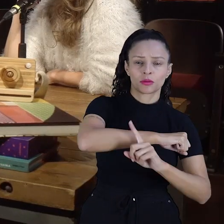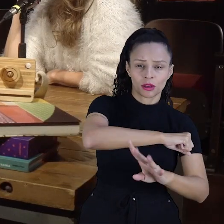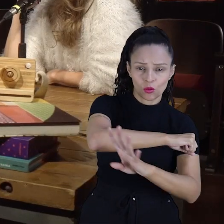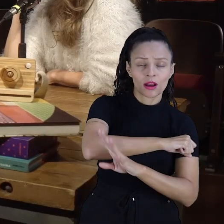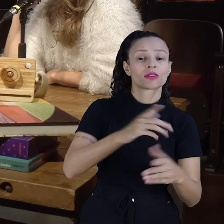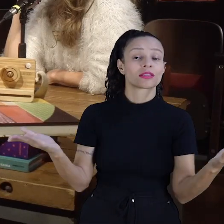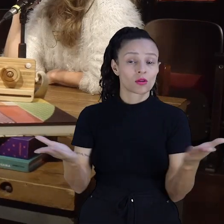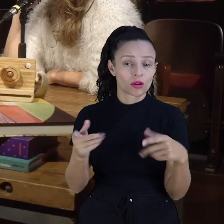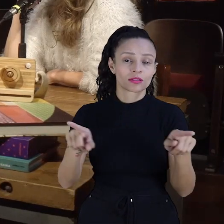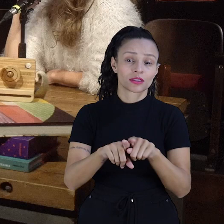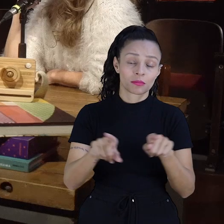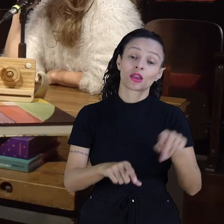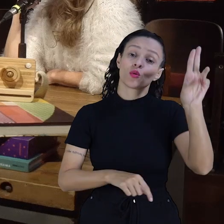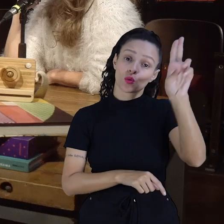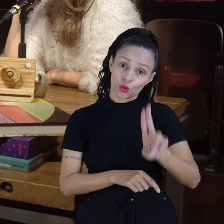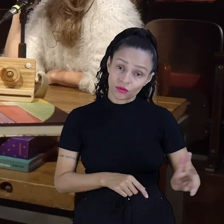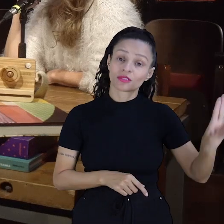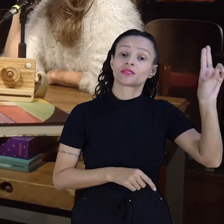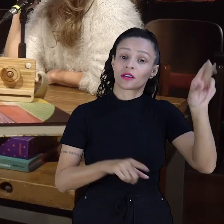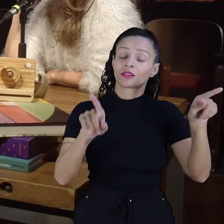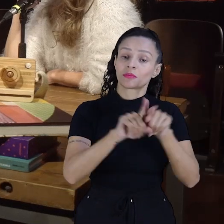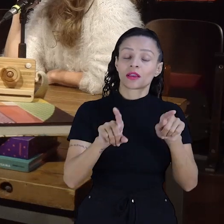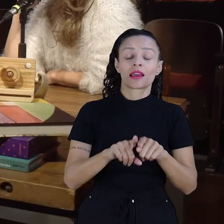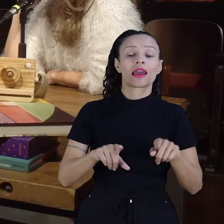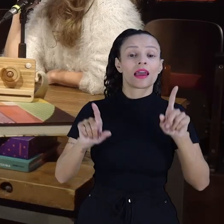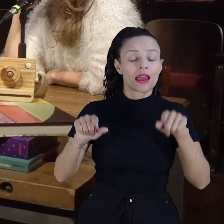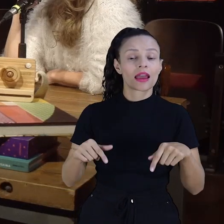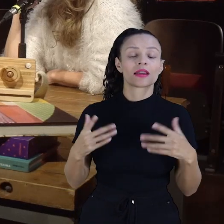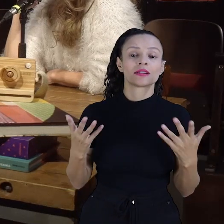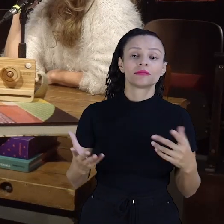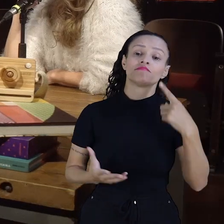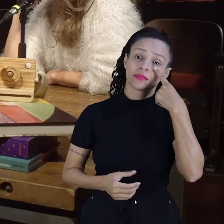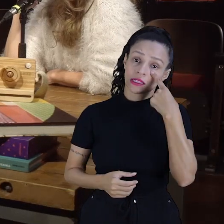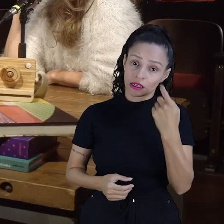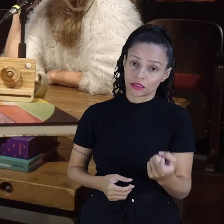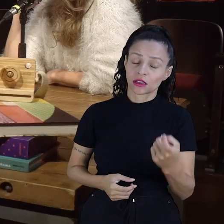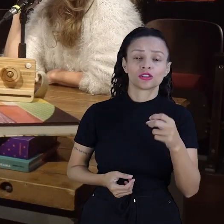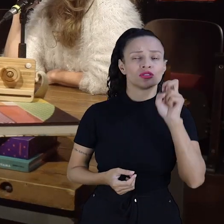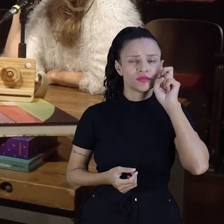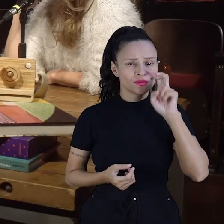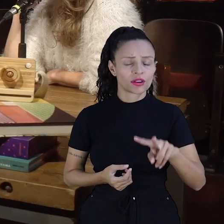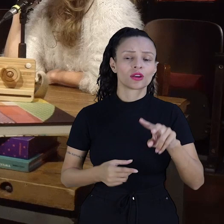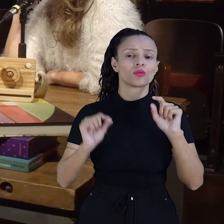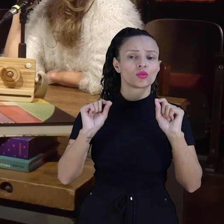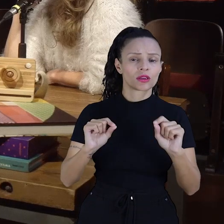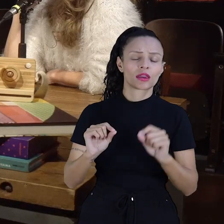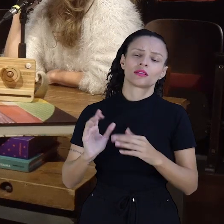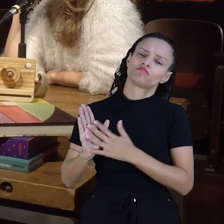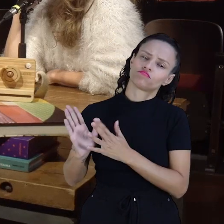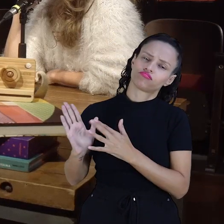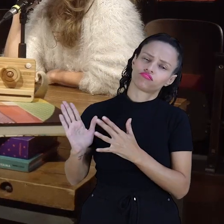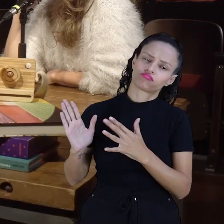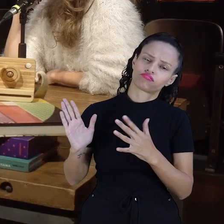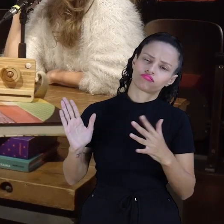educação infantil, agora, inclusive, na universidade, é muito interessante ver